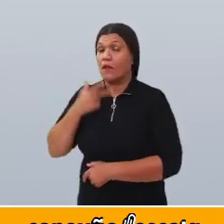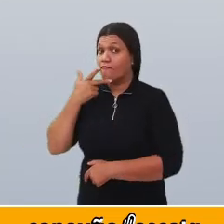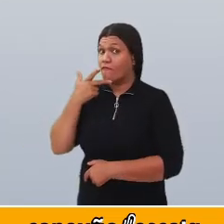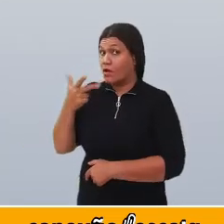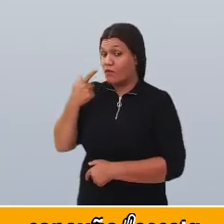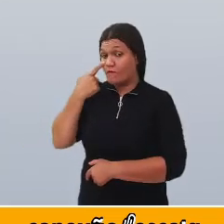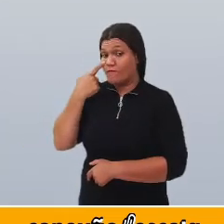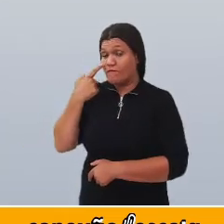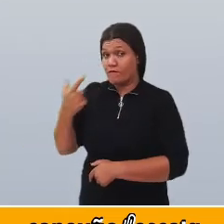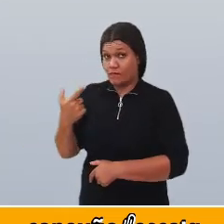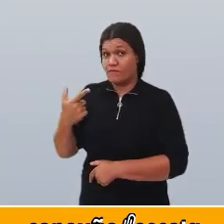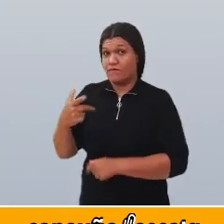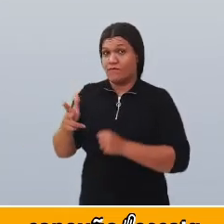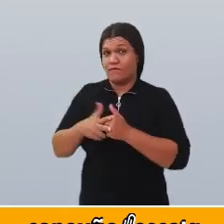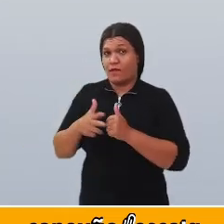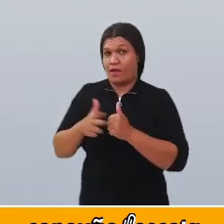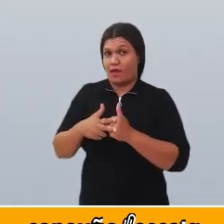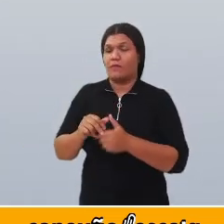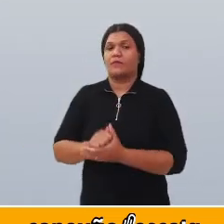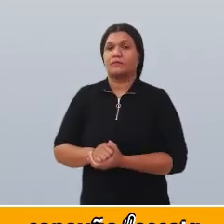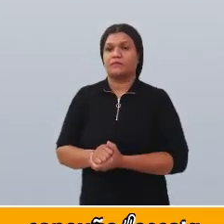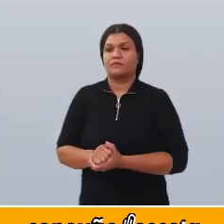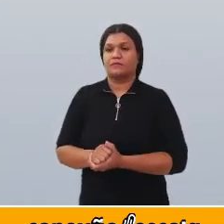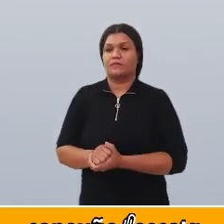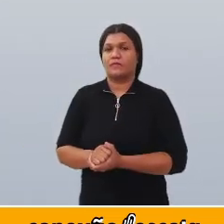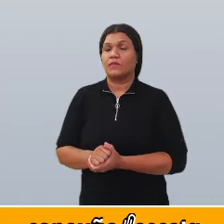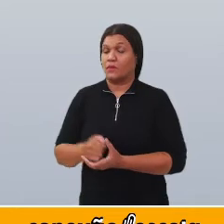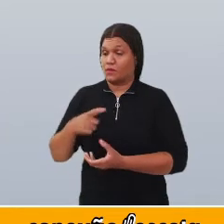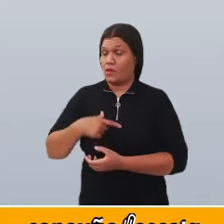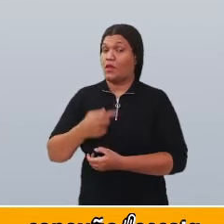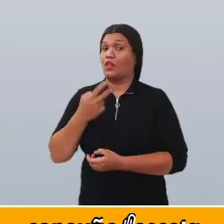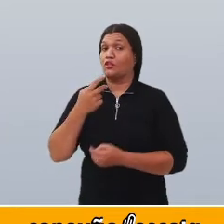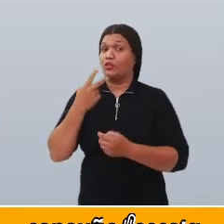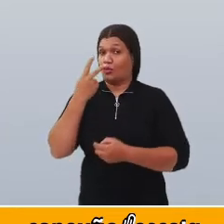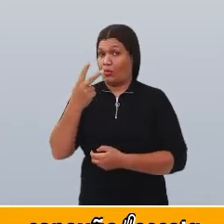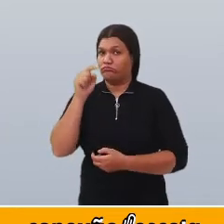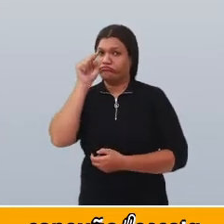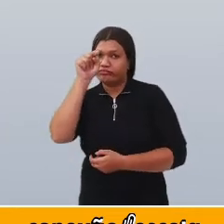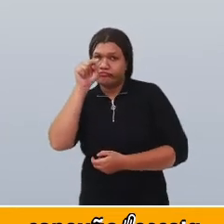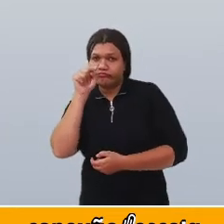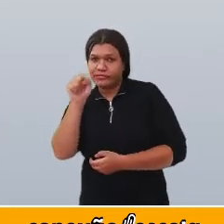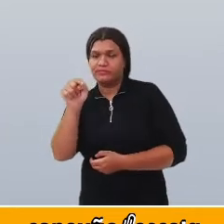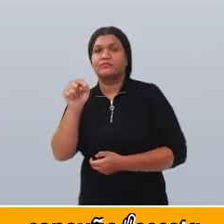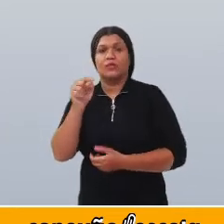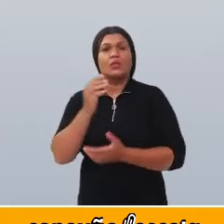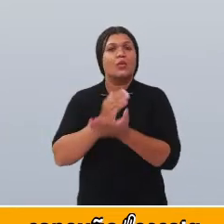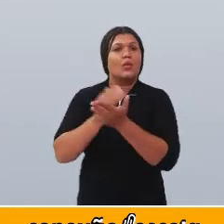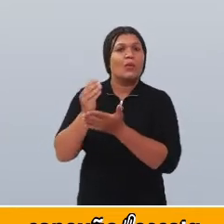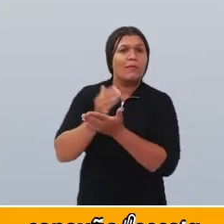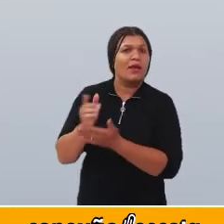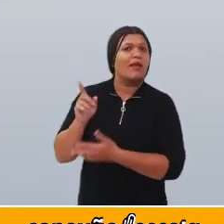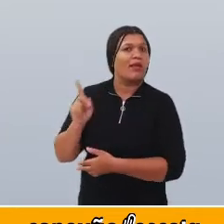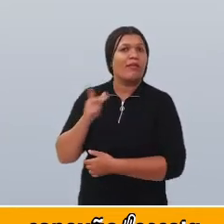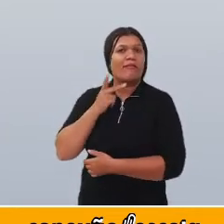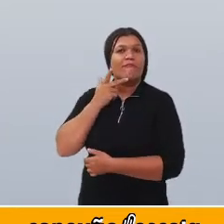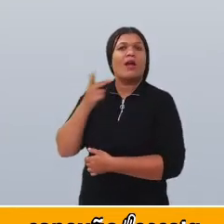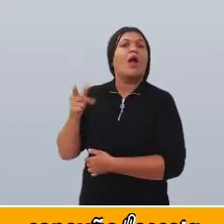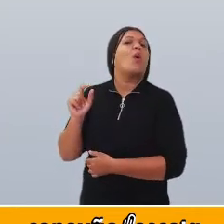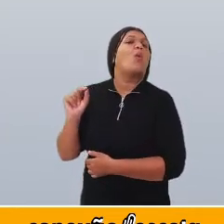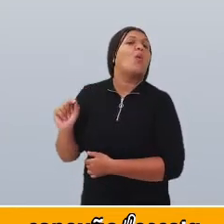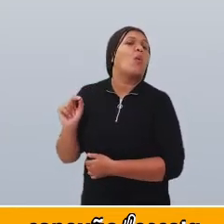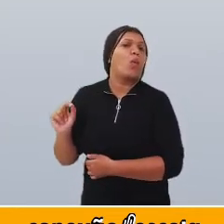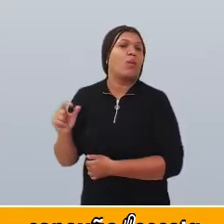elocução. Disse. E na sequência temos dois pontos e vai introduzir a sua fala, que